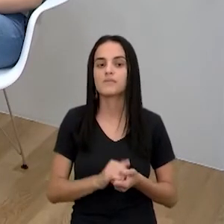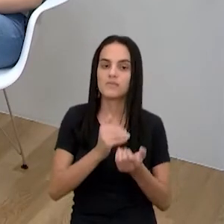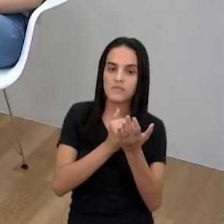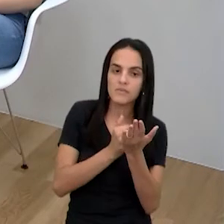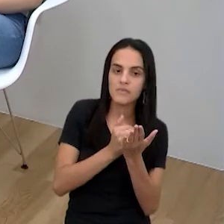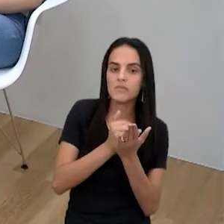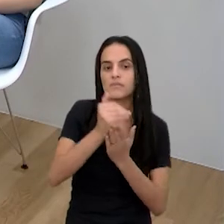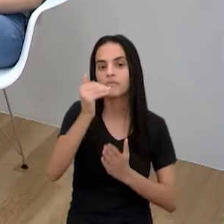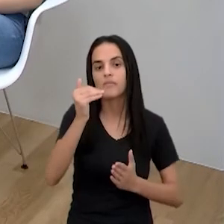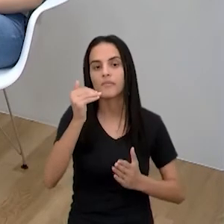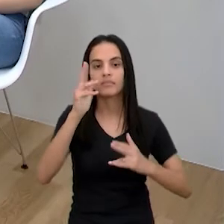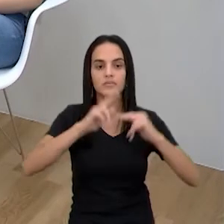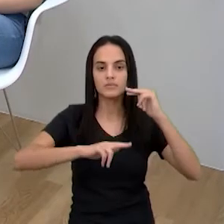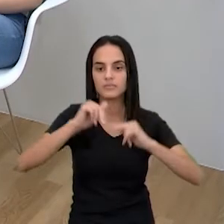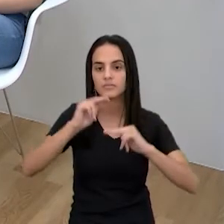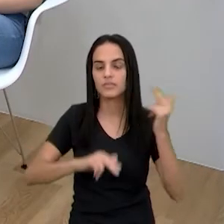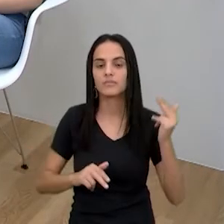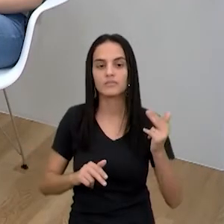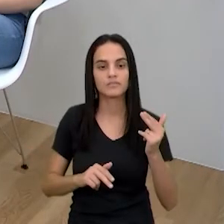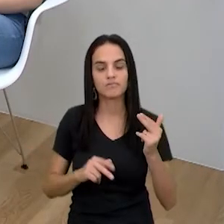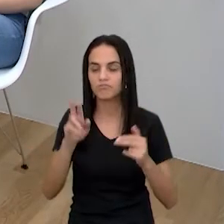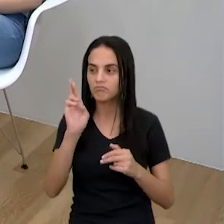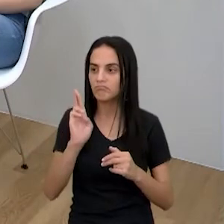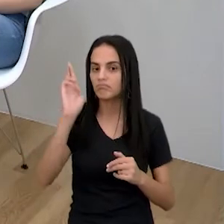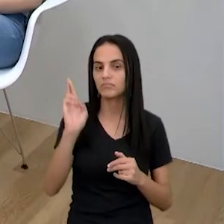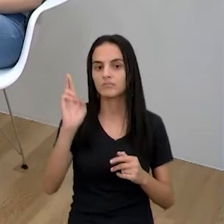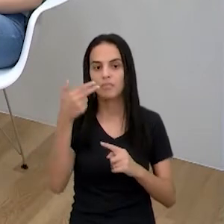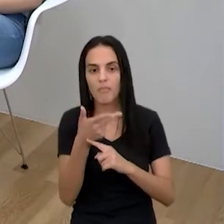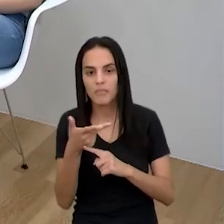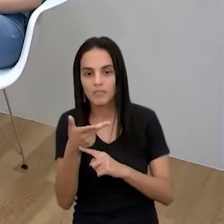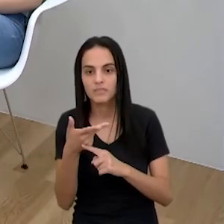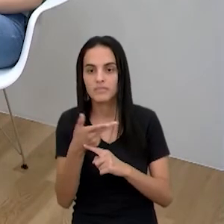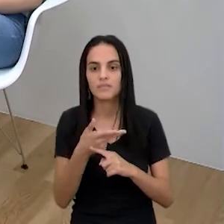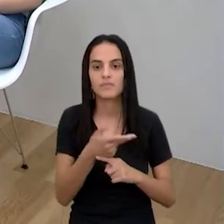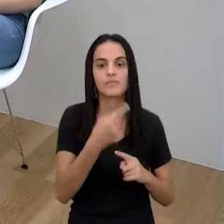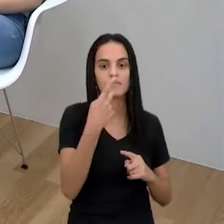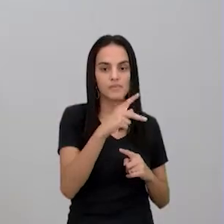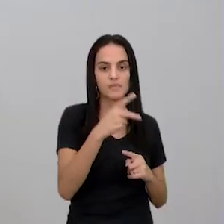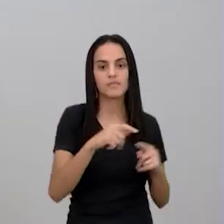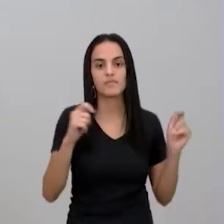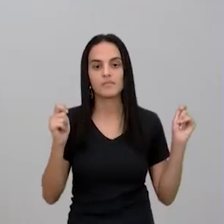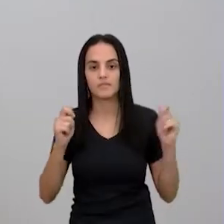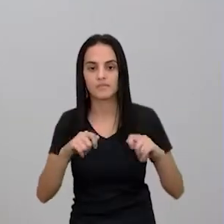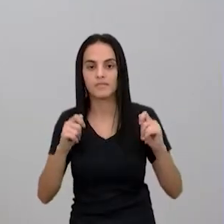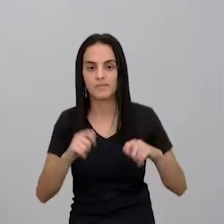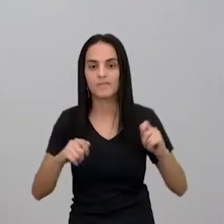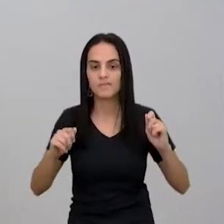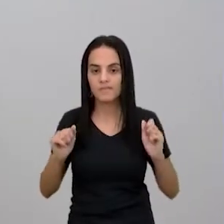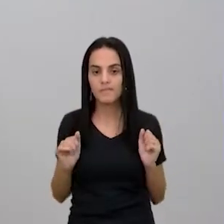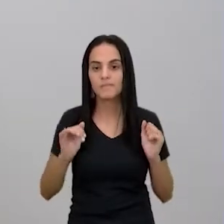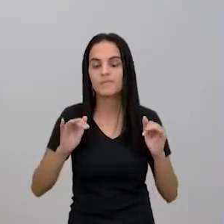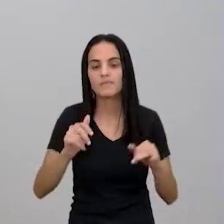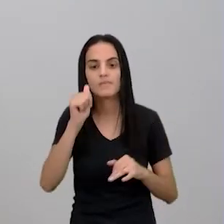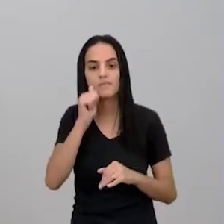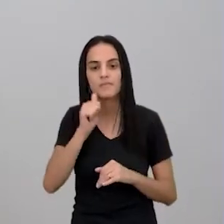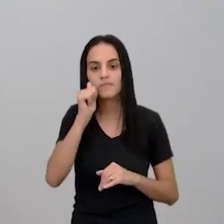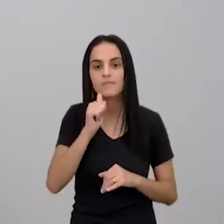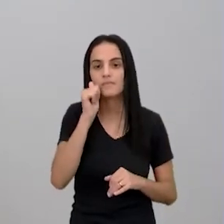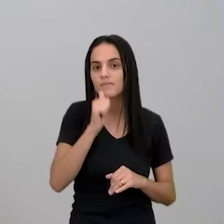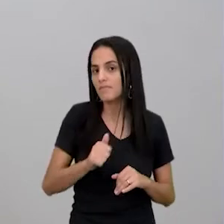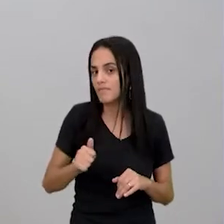fala da urbanização a partir do século XIX, que é a chamada urbanização contemporânea, não é mais